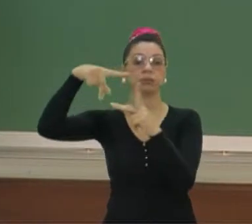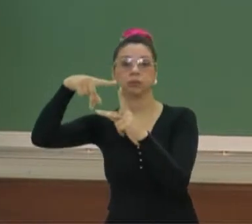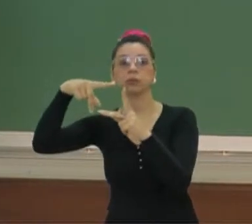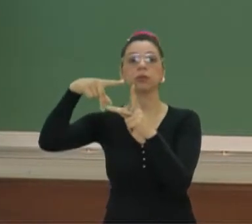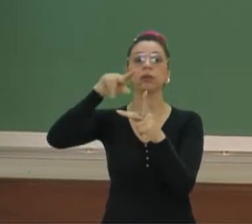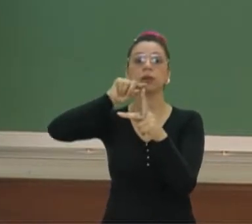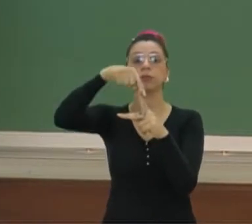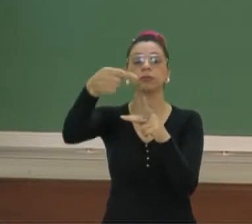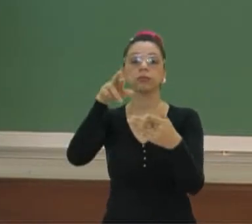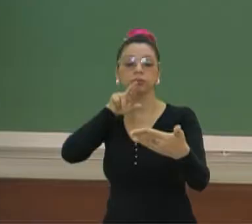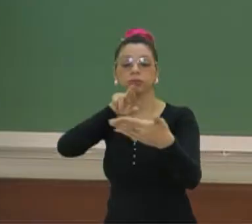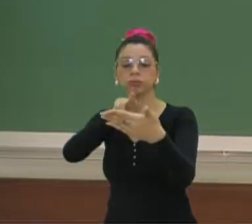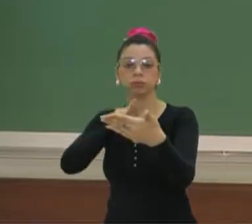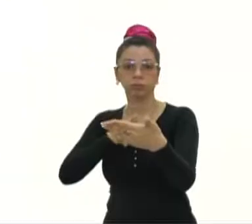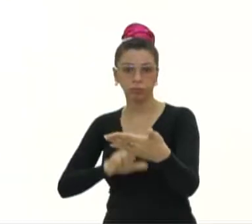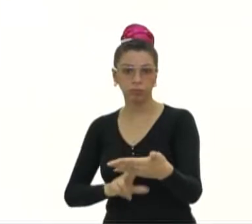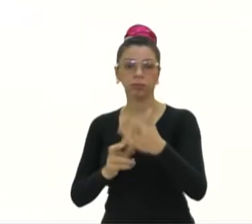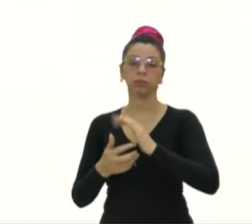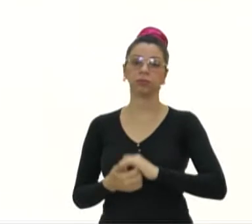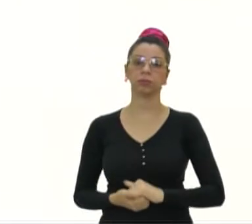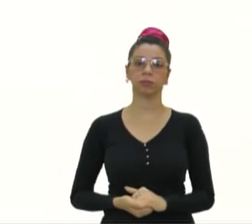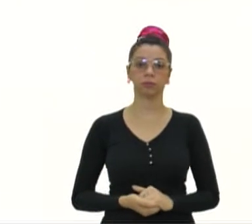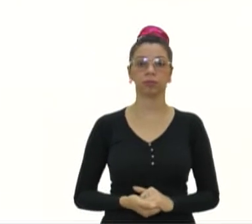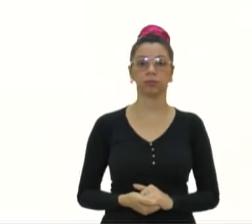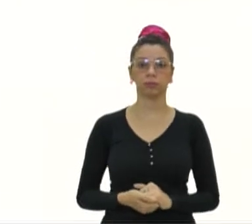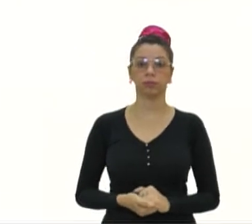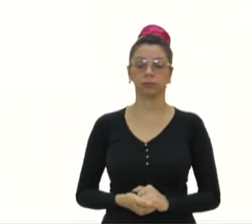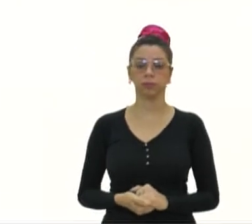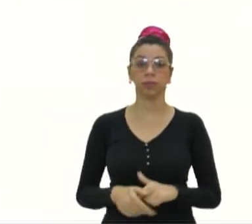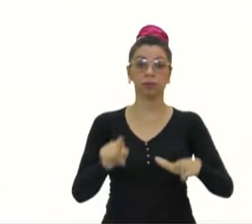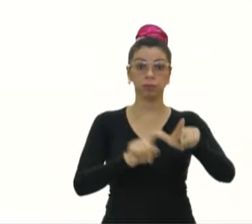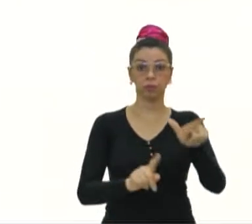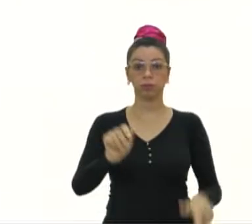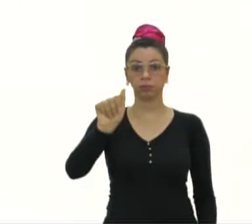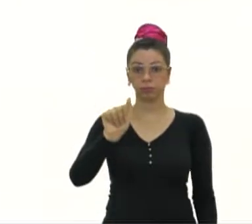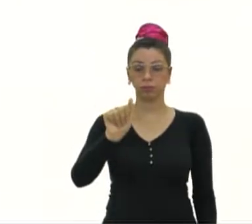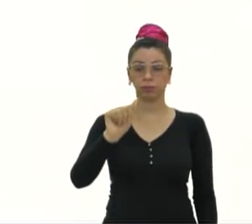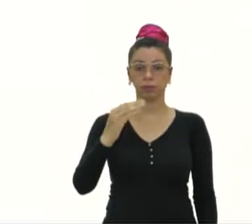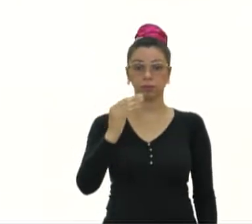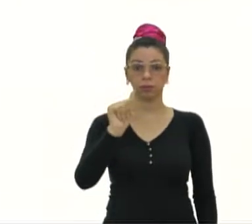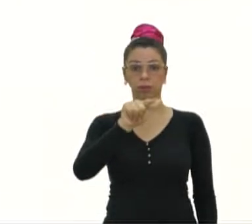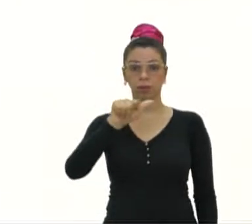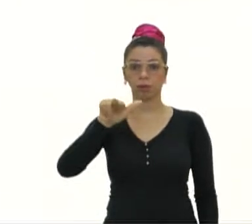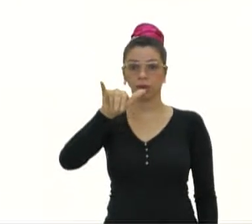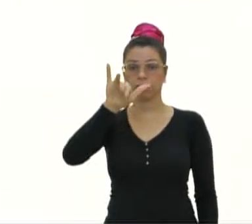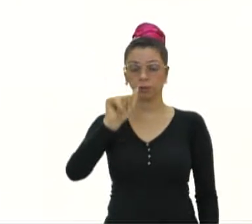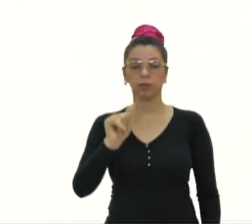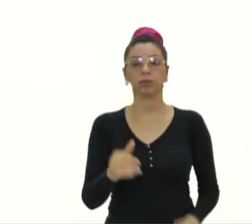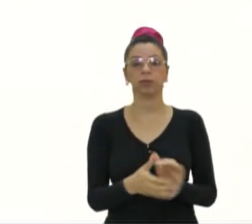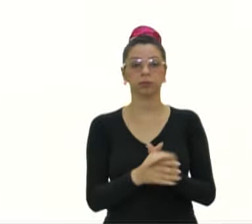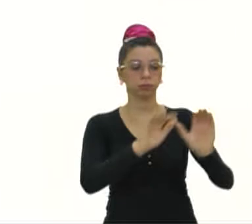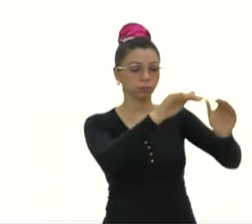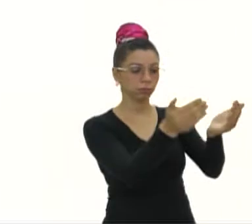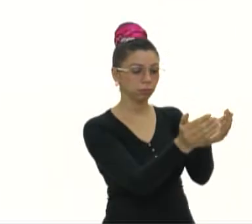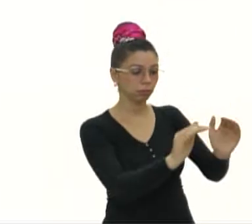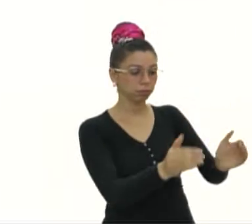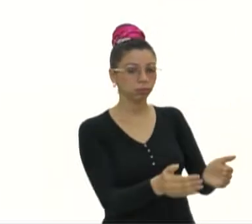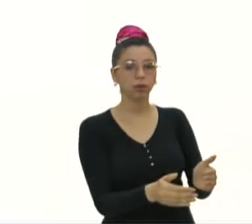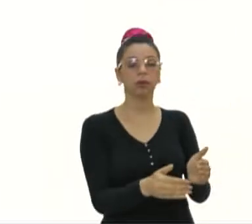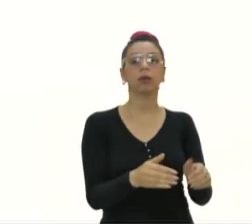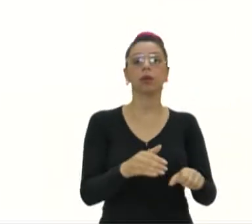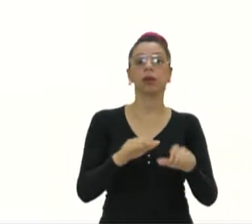vamos responder. Calvin froze the snow gun last night. Letra A. O Calvin congelou o boneco de neve na noite